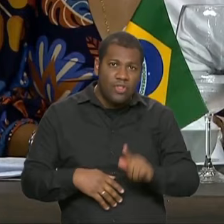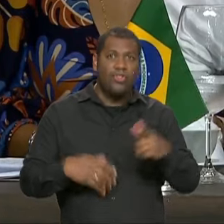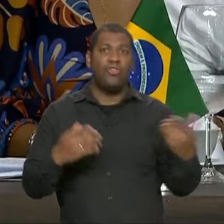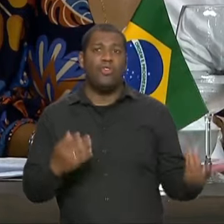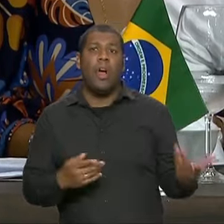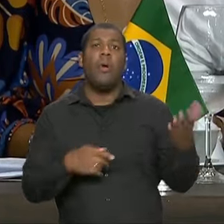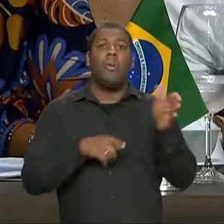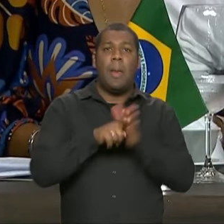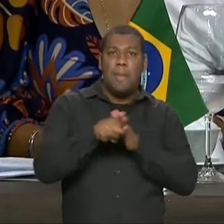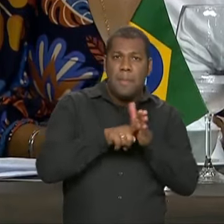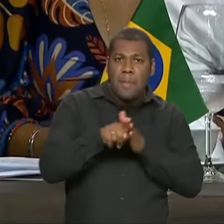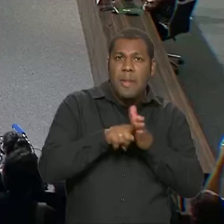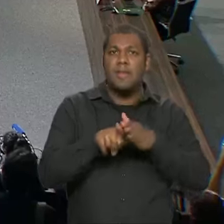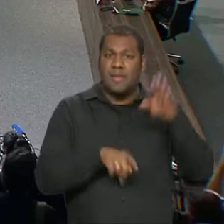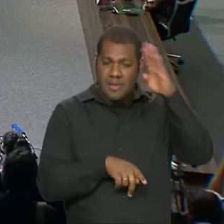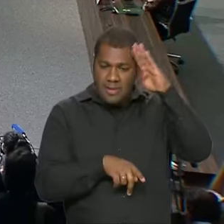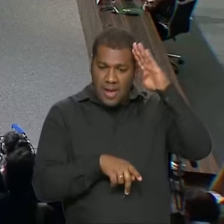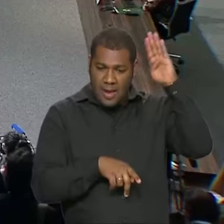Transição Energética.